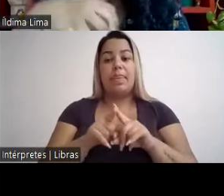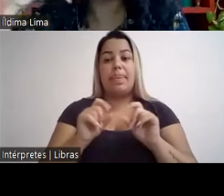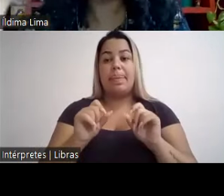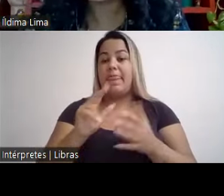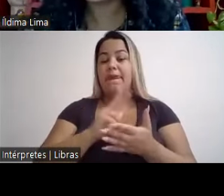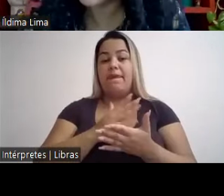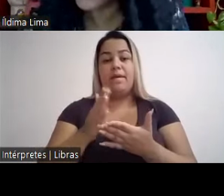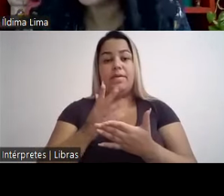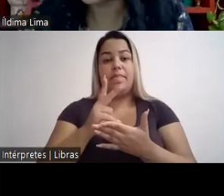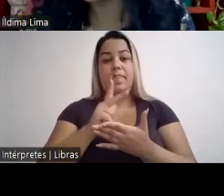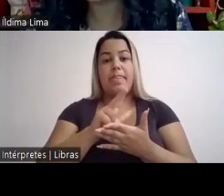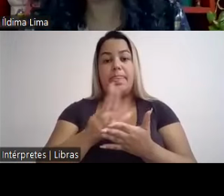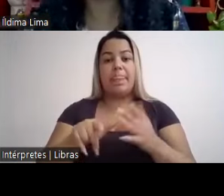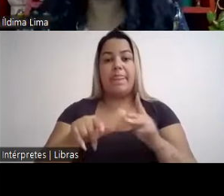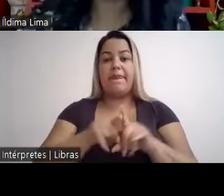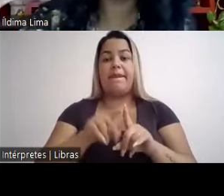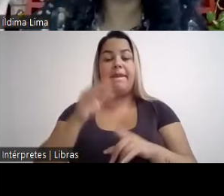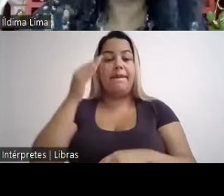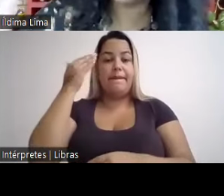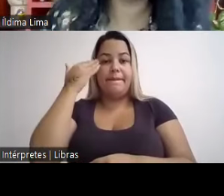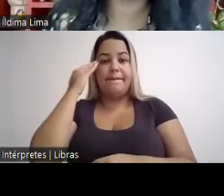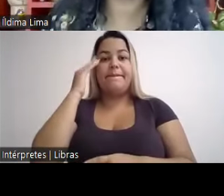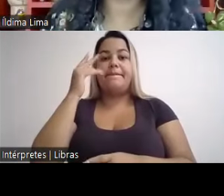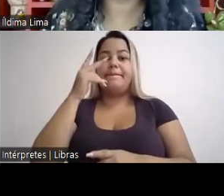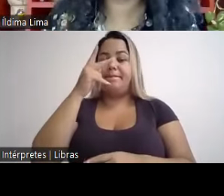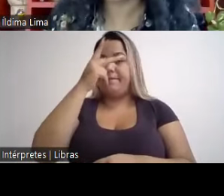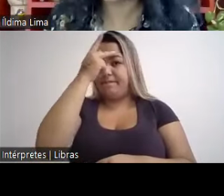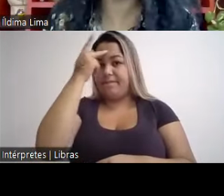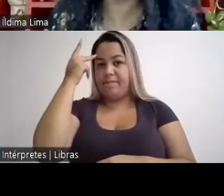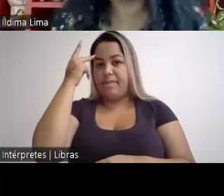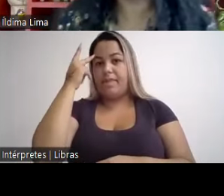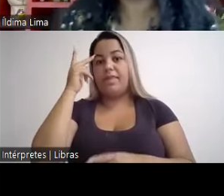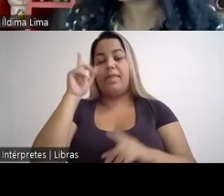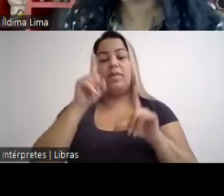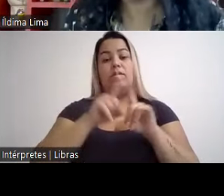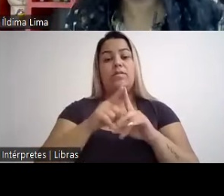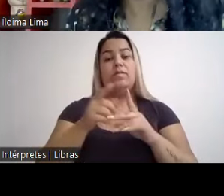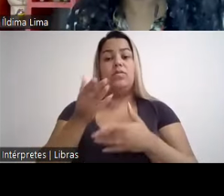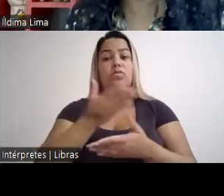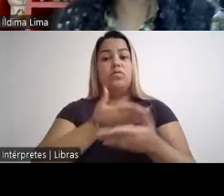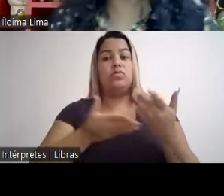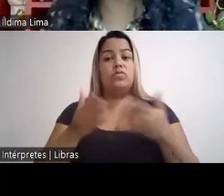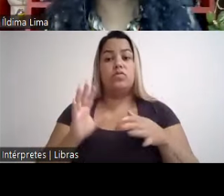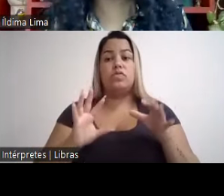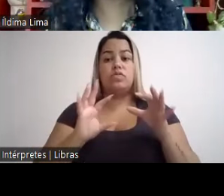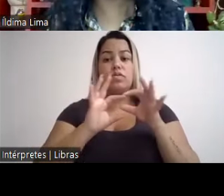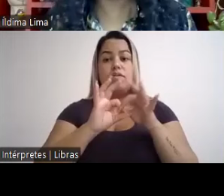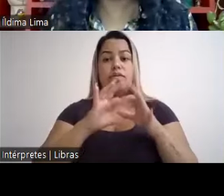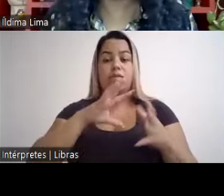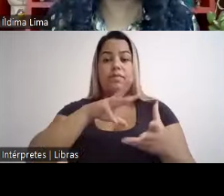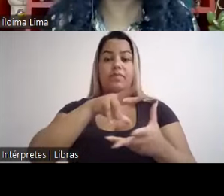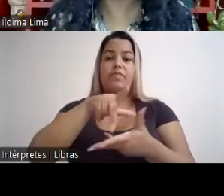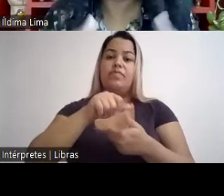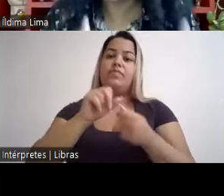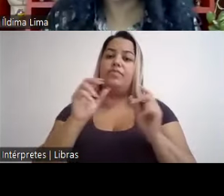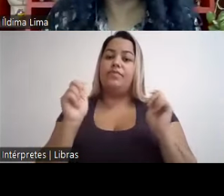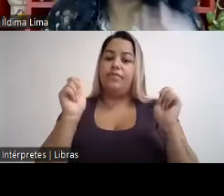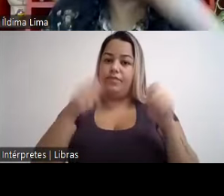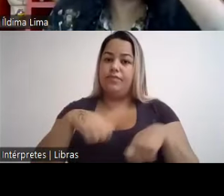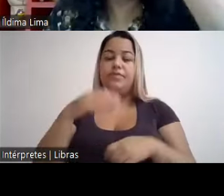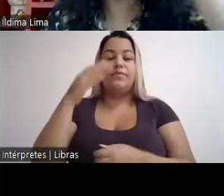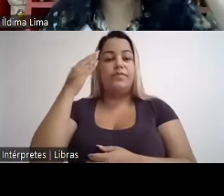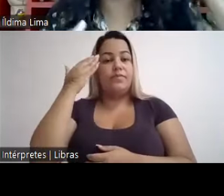formas de entendimento que as pessoas têm sobre o mundo e a forma como elas se relacionam com esse mundo. Então, eu precisava entender,